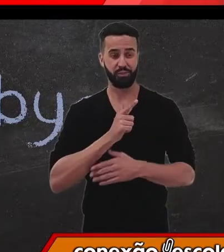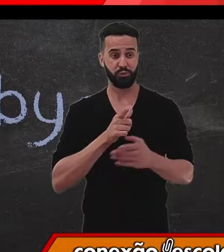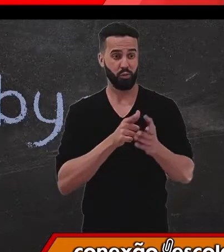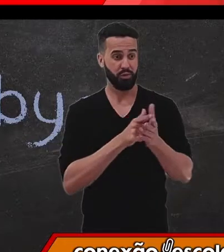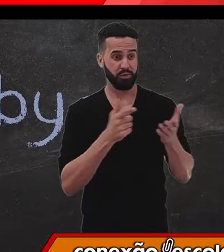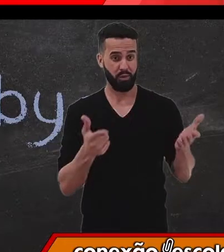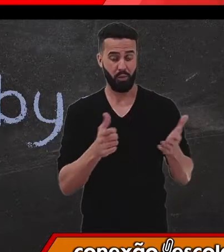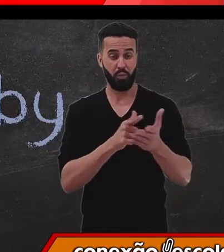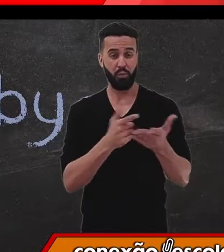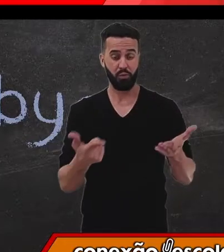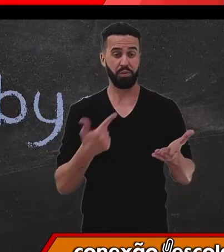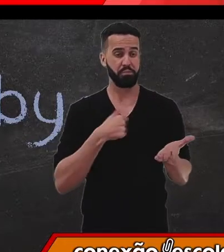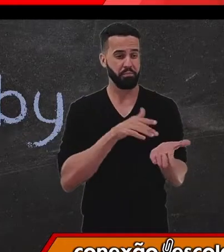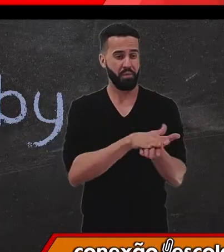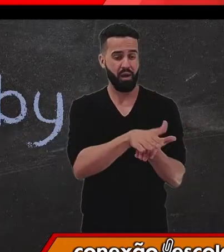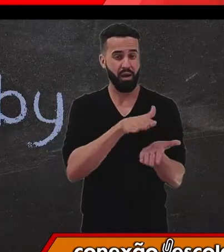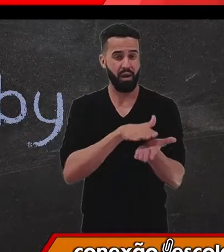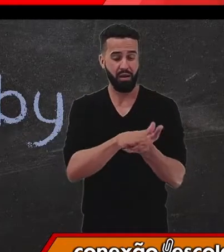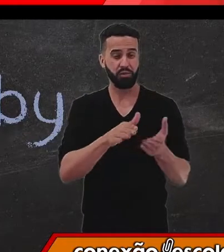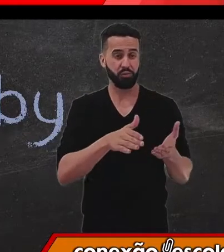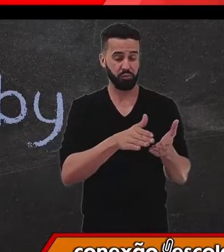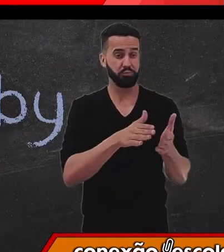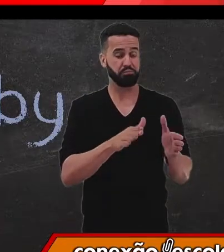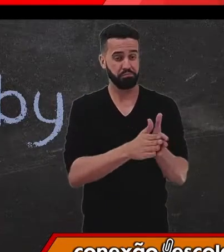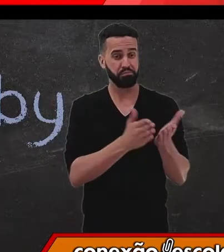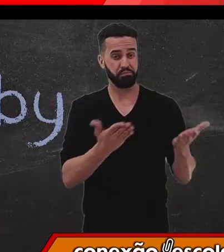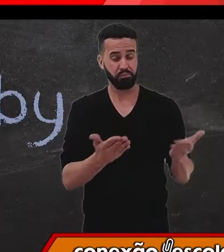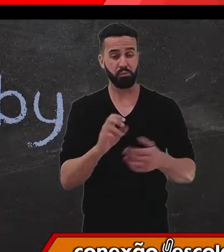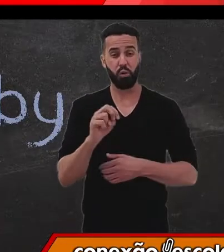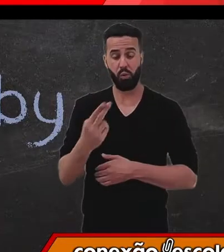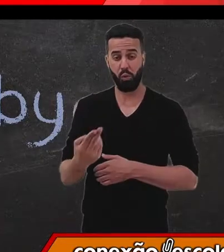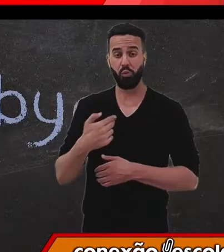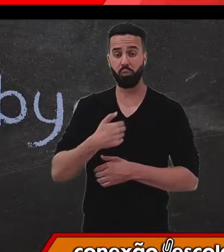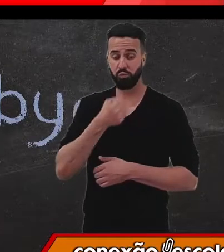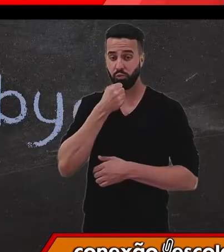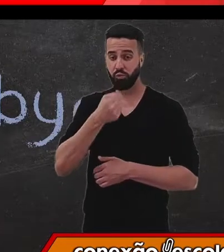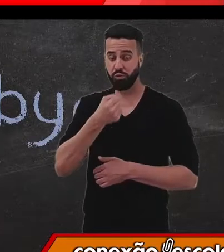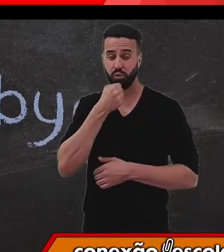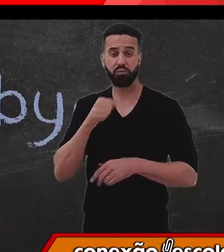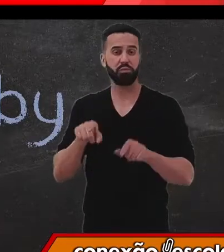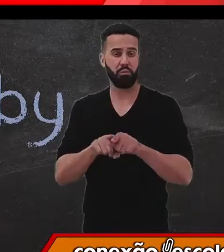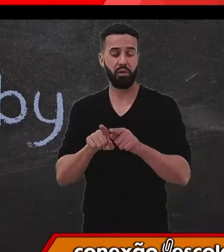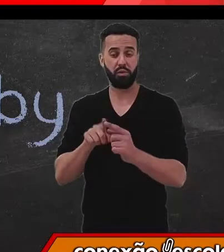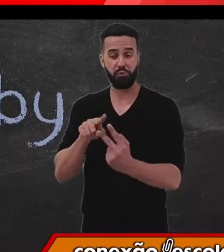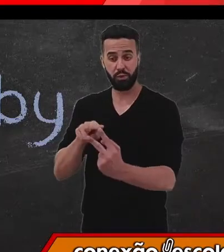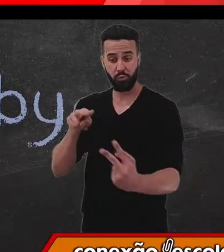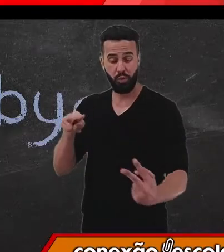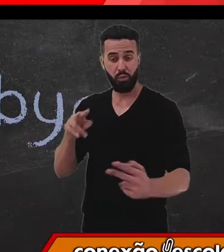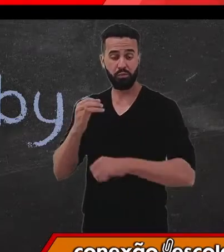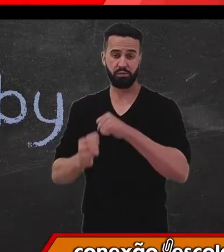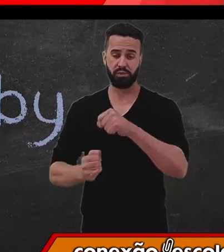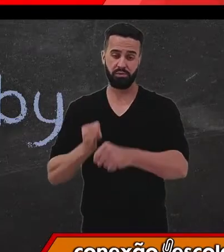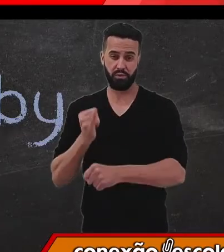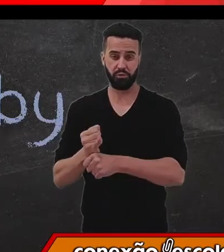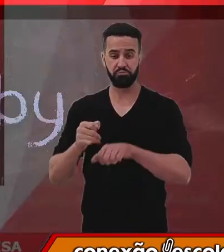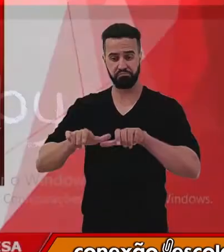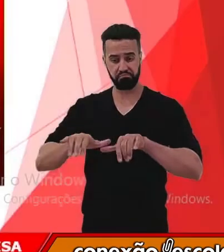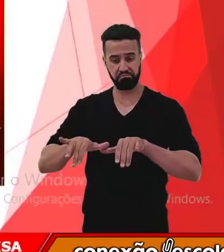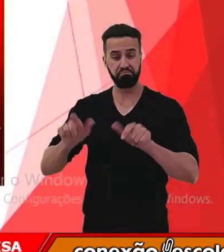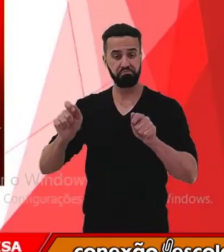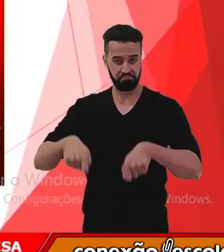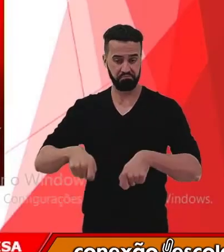jornais impressos ou até mesmo que nós encontramos na versão virtual na internet, né? Nós